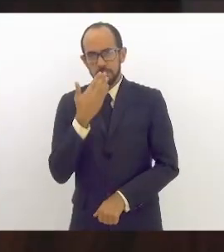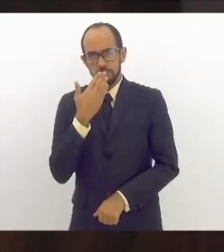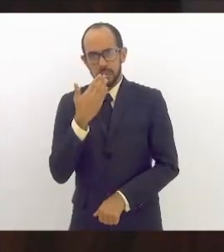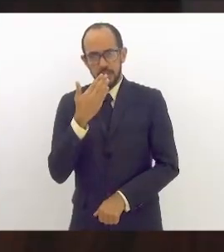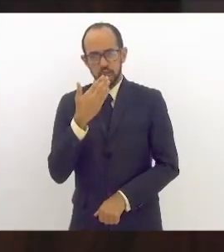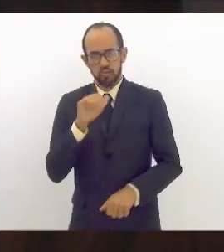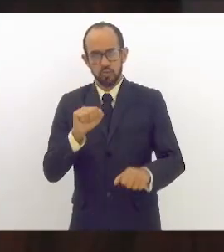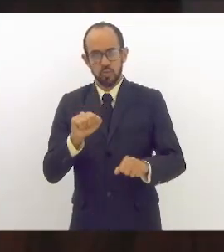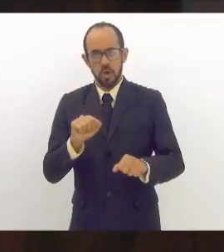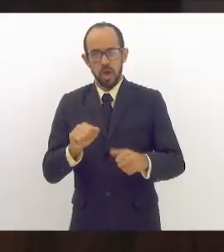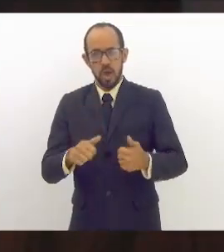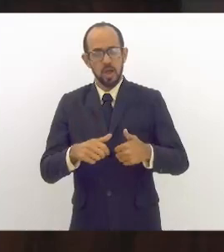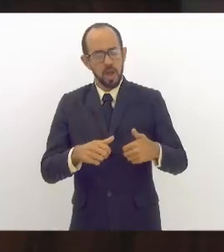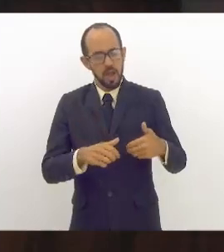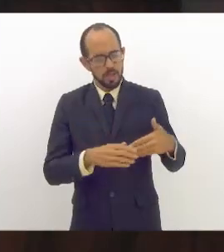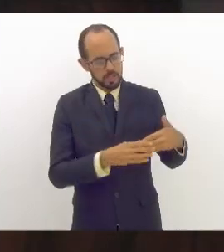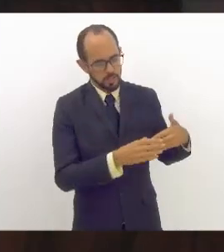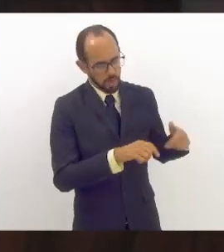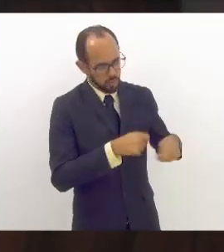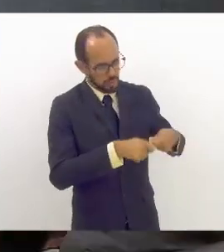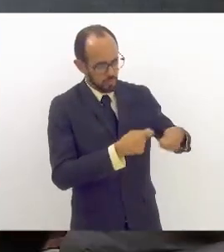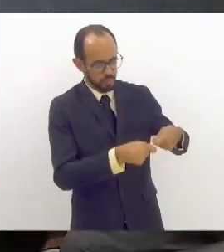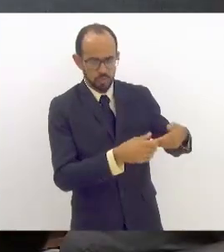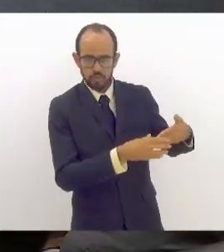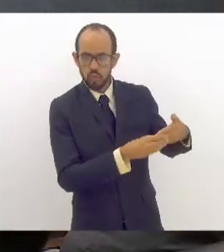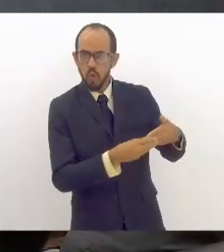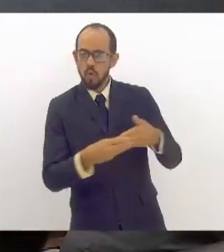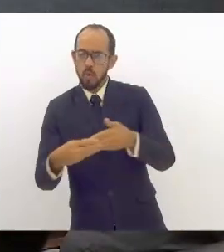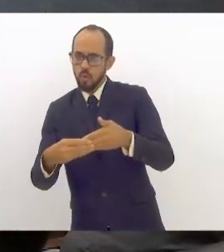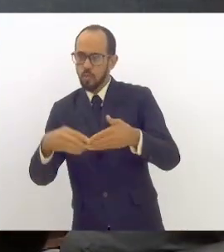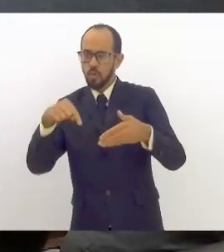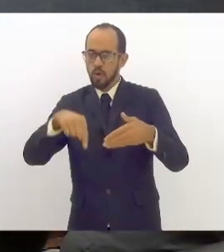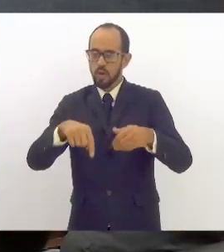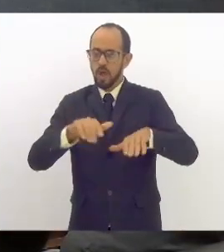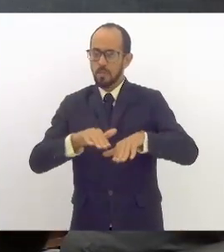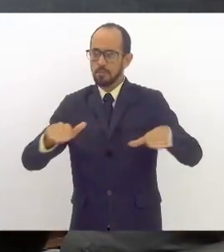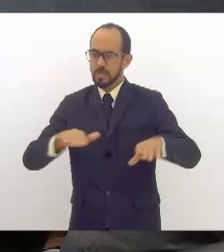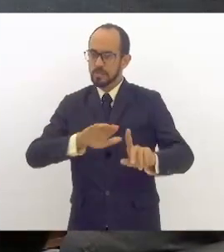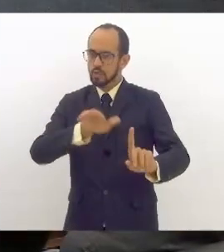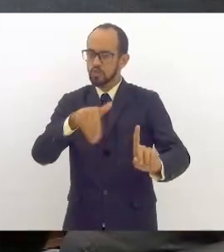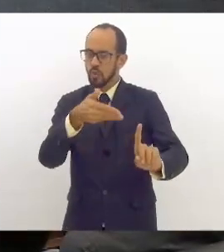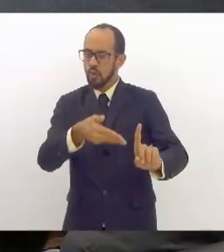seu cerimonial que conduz os homenageados até a mesa de